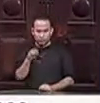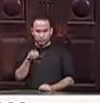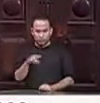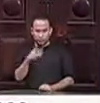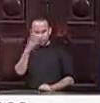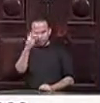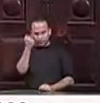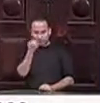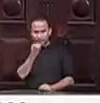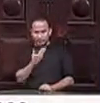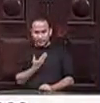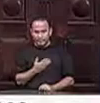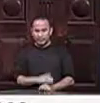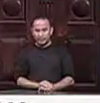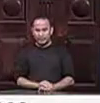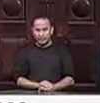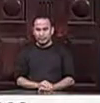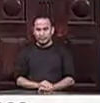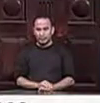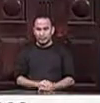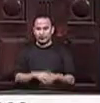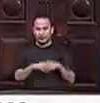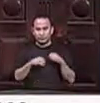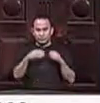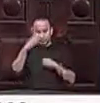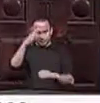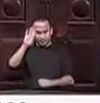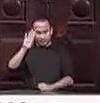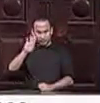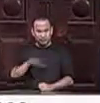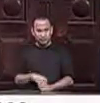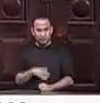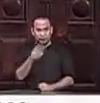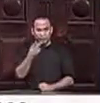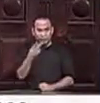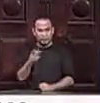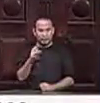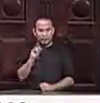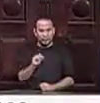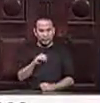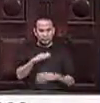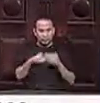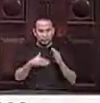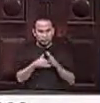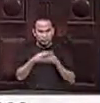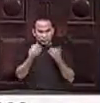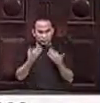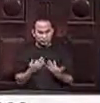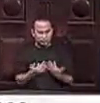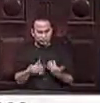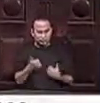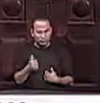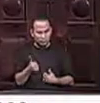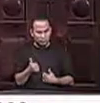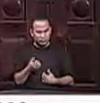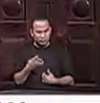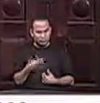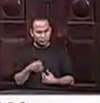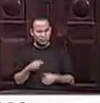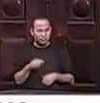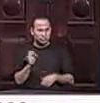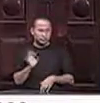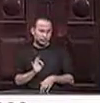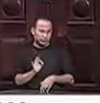muito bem, leu os artigos principais. É para dizer que quando foi para aumentar de 11% para 14%, a Assembleia